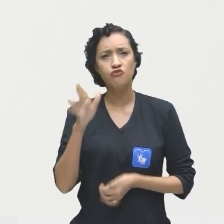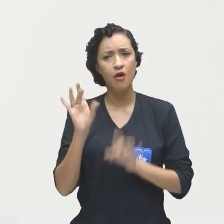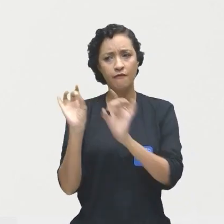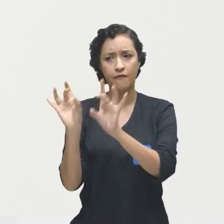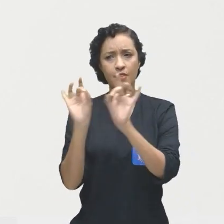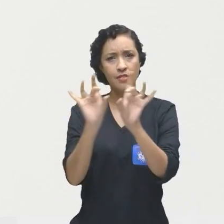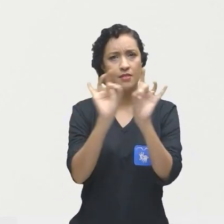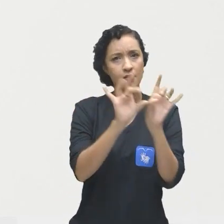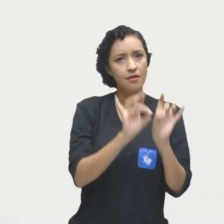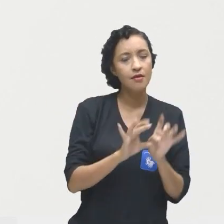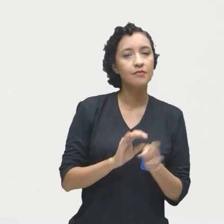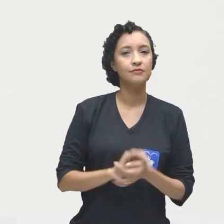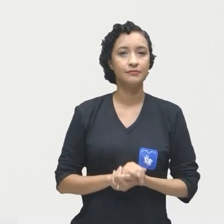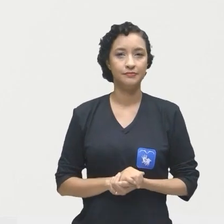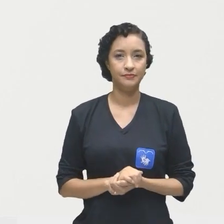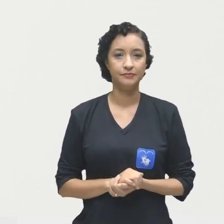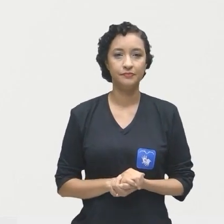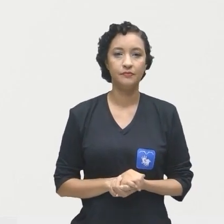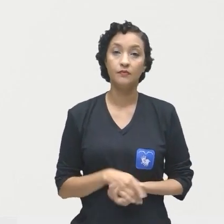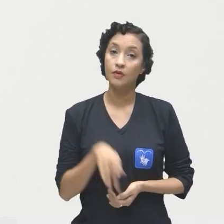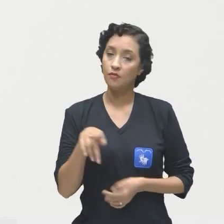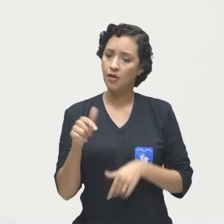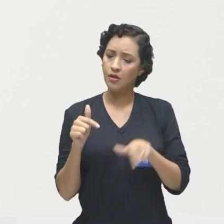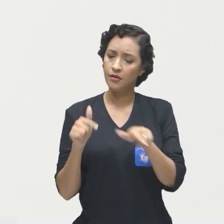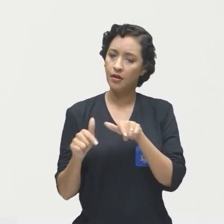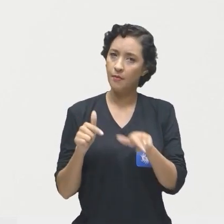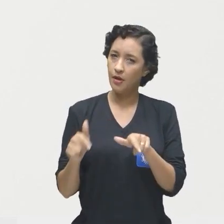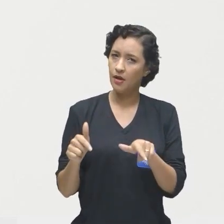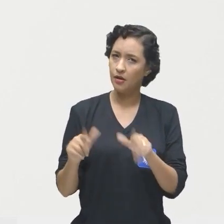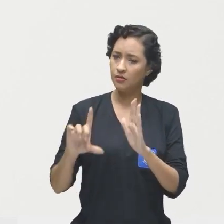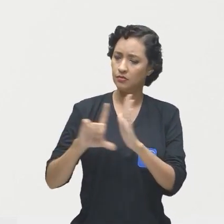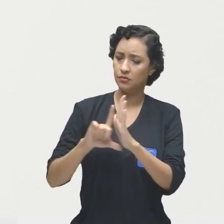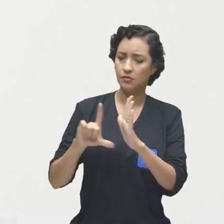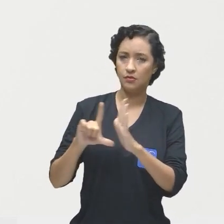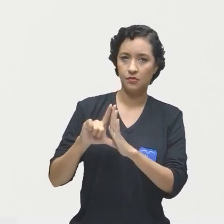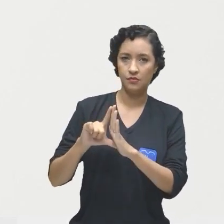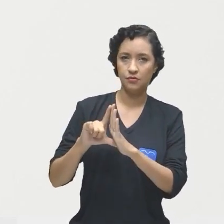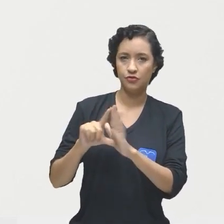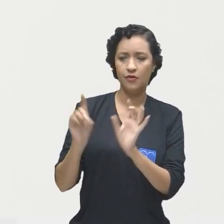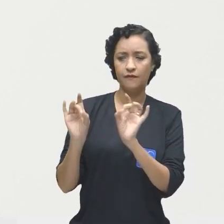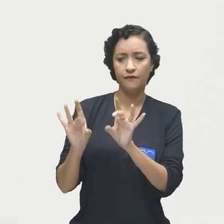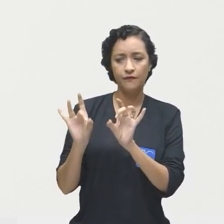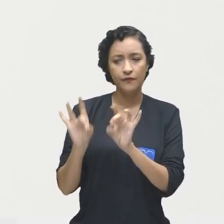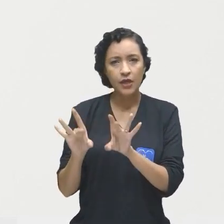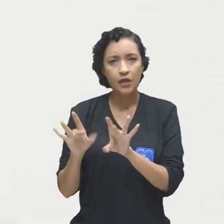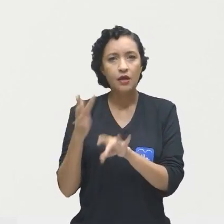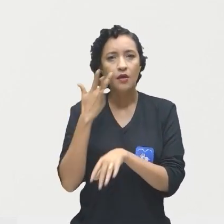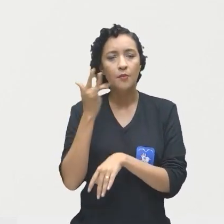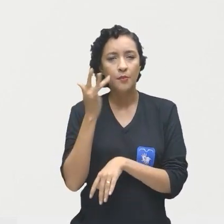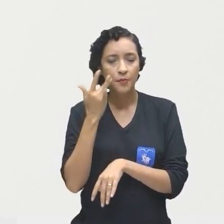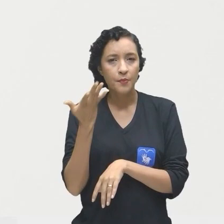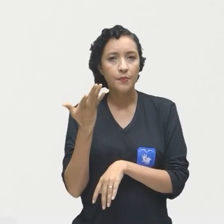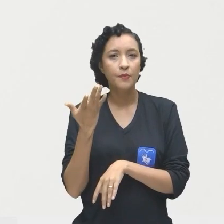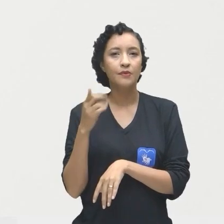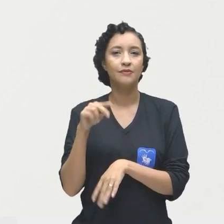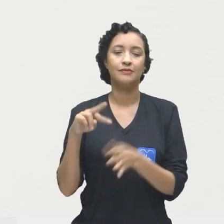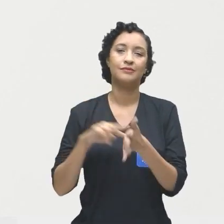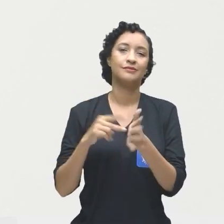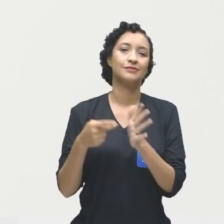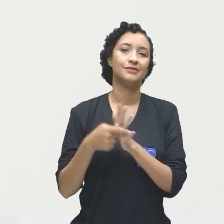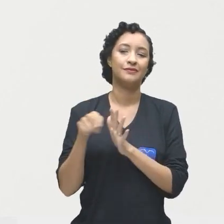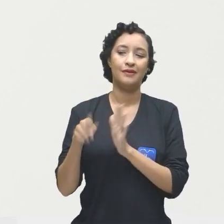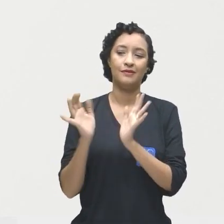lugares. Então, se ela trabalha no centro comercial e ela vende, então significa que ela trabalha